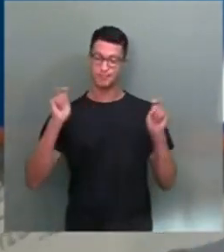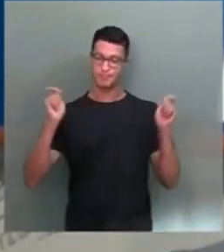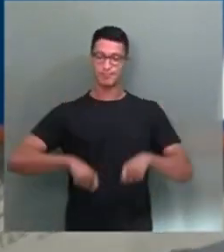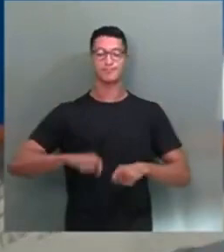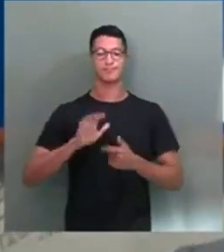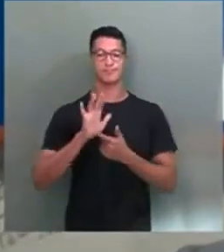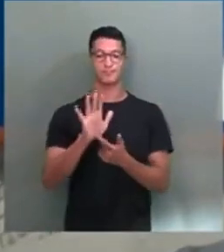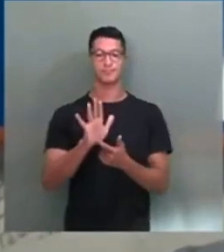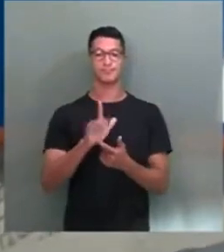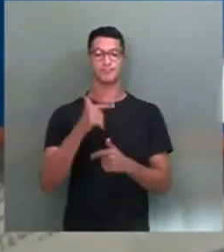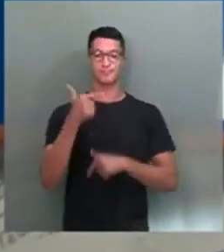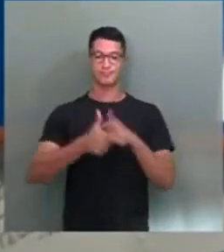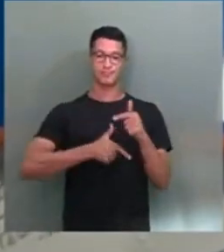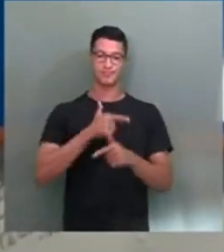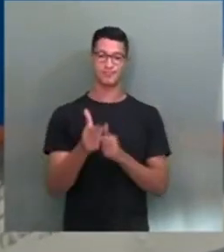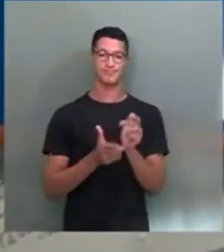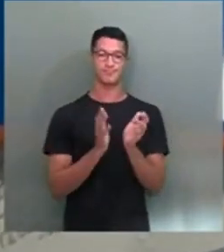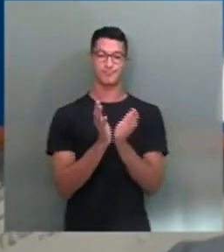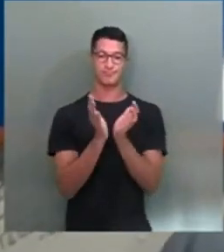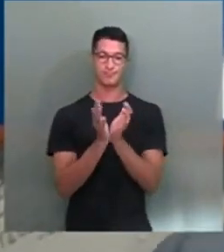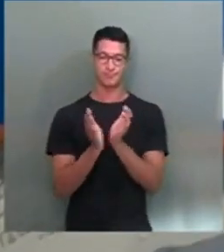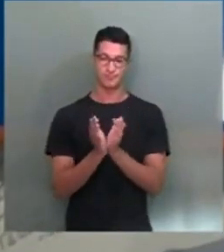capacidade do trabalho em equipe.